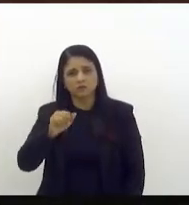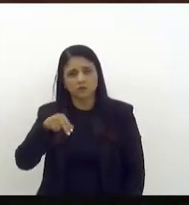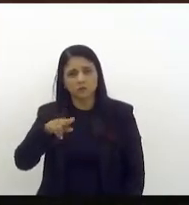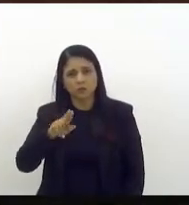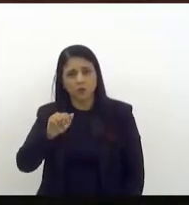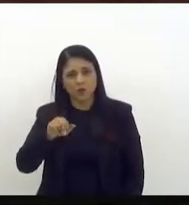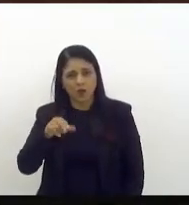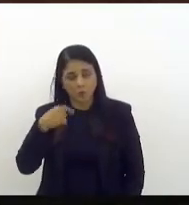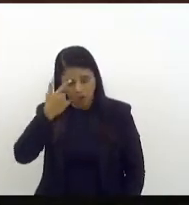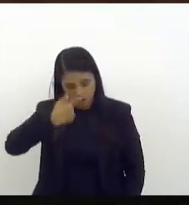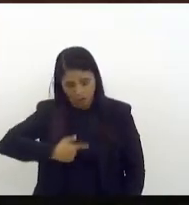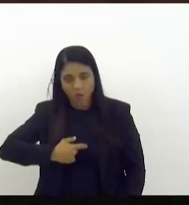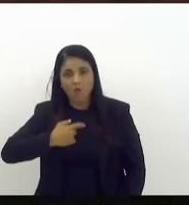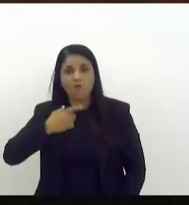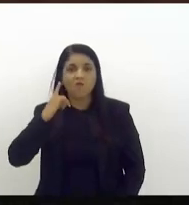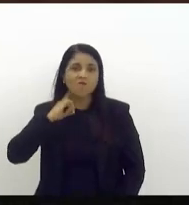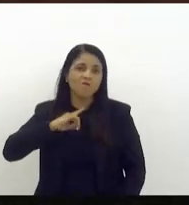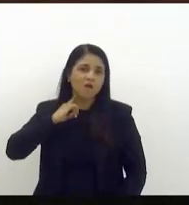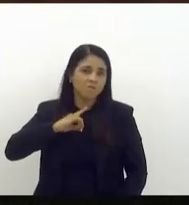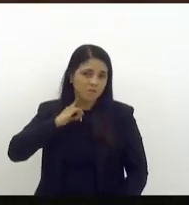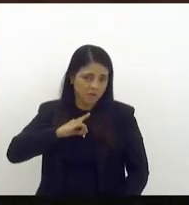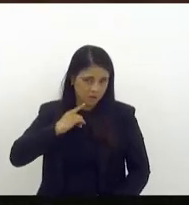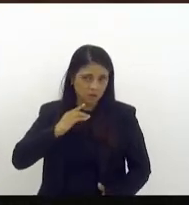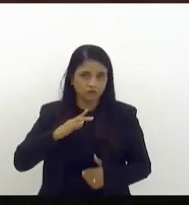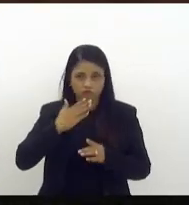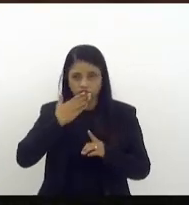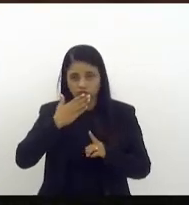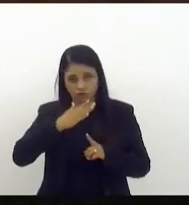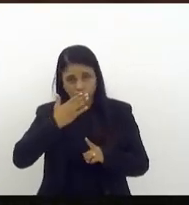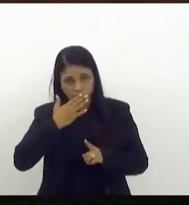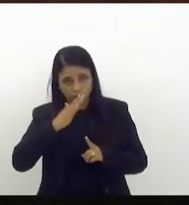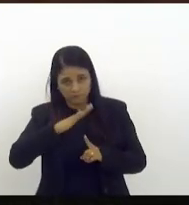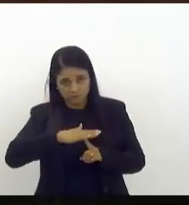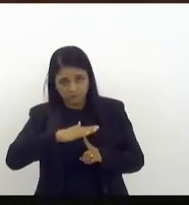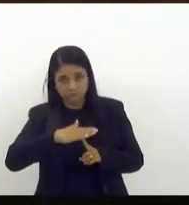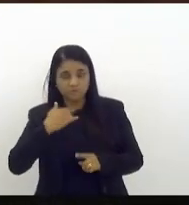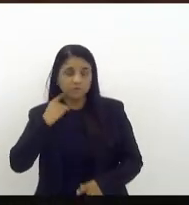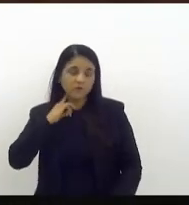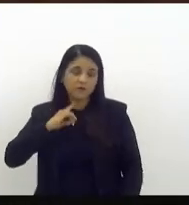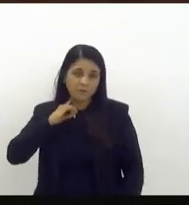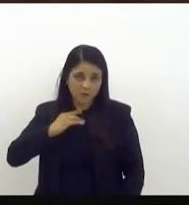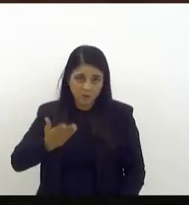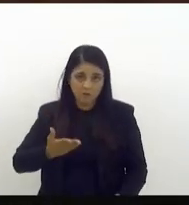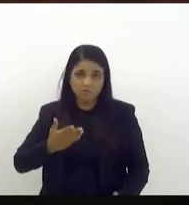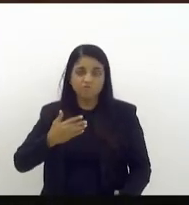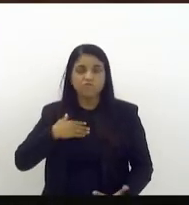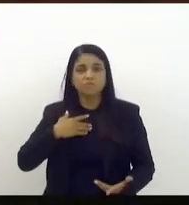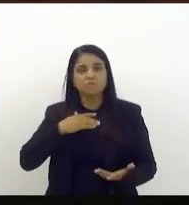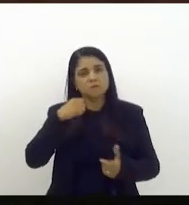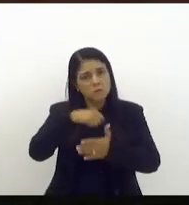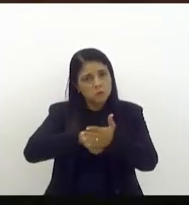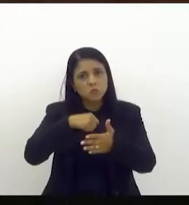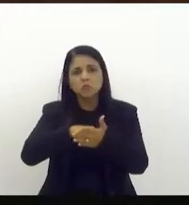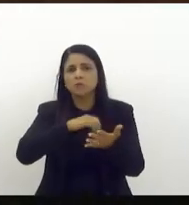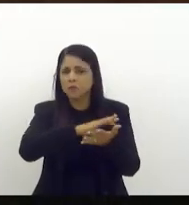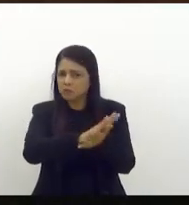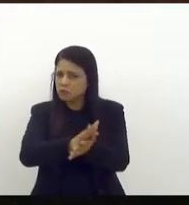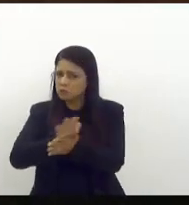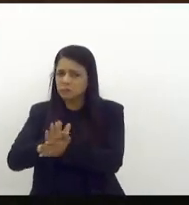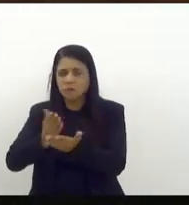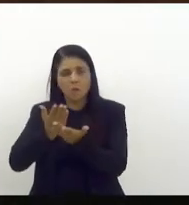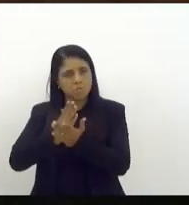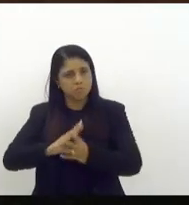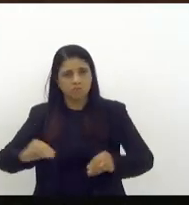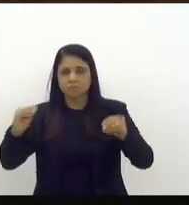quero me somar aqui aos demais deputados mis solidarizar essa luta para quem não haja discriminação nem com o estádio de São Januário